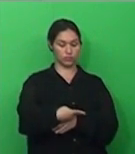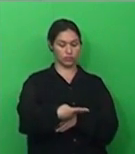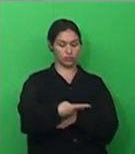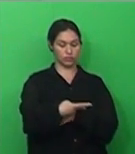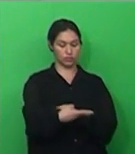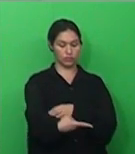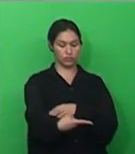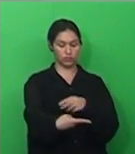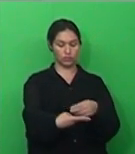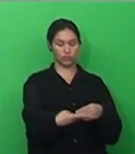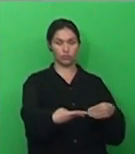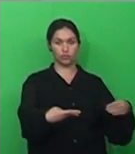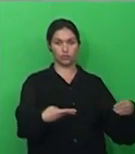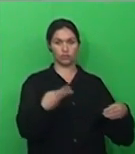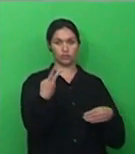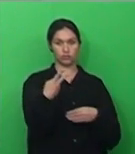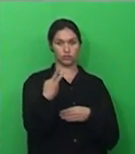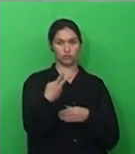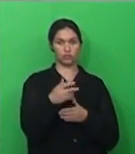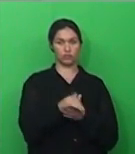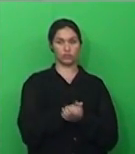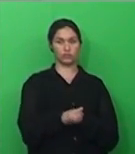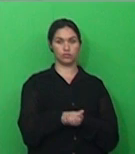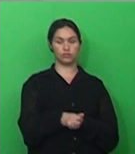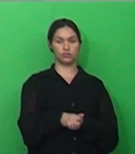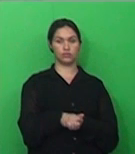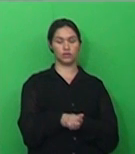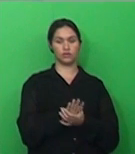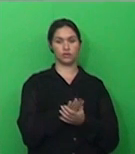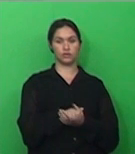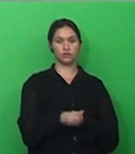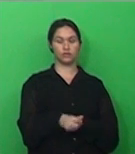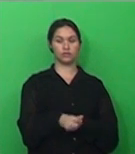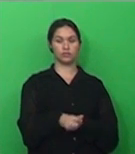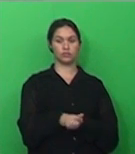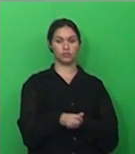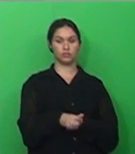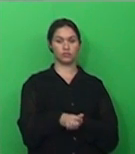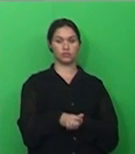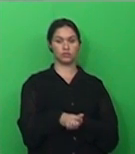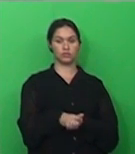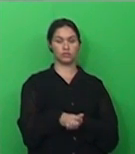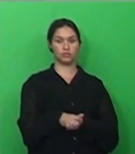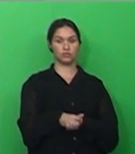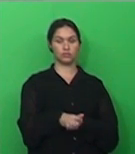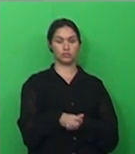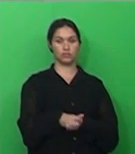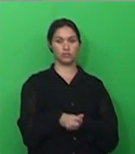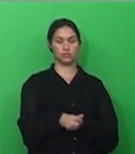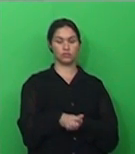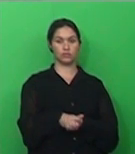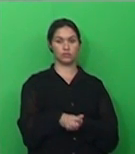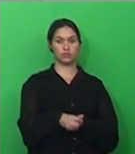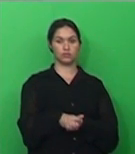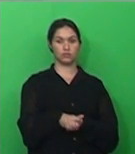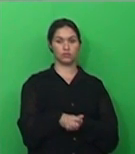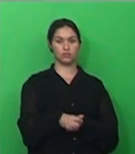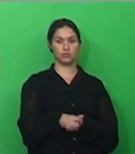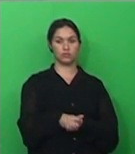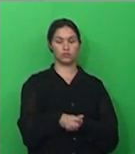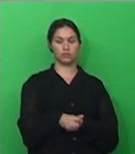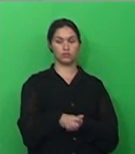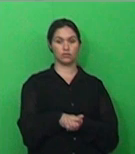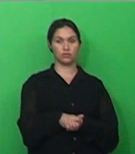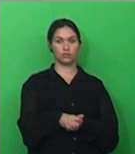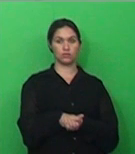paralelas, segundo o Código de Comunicação do Ministério das Comunicações, não podem ter o mesmo nome. Então, se nós estamos tendo